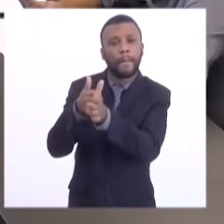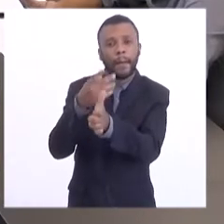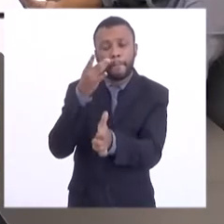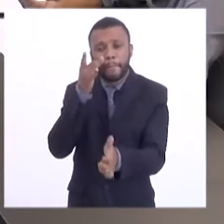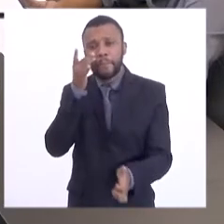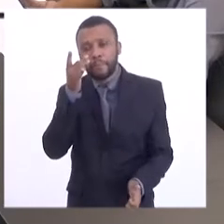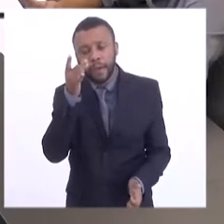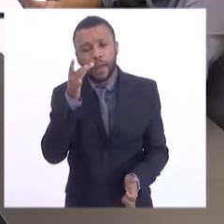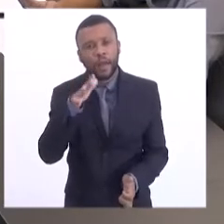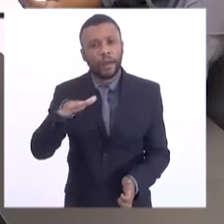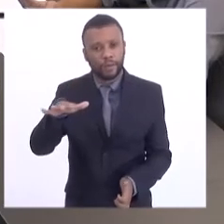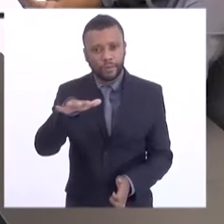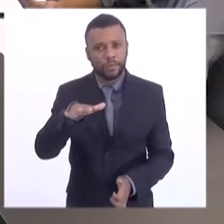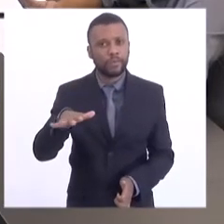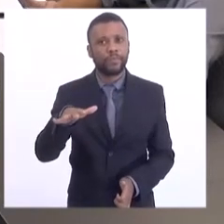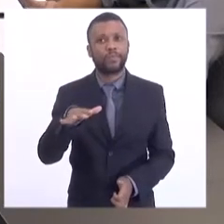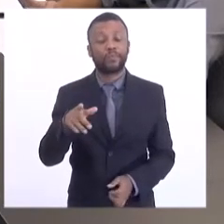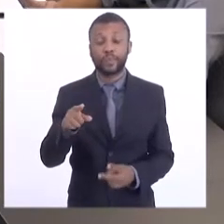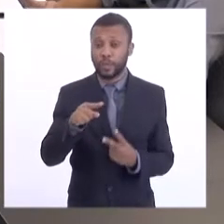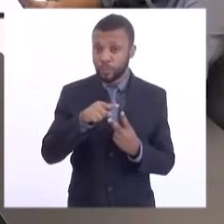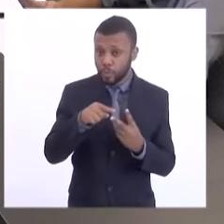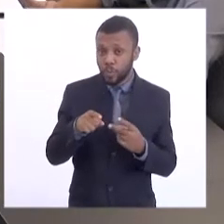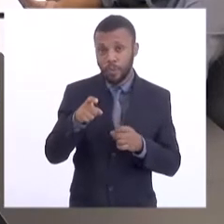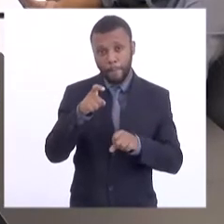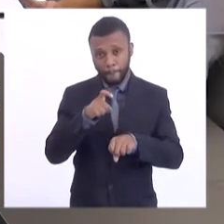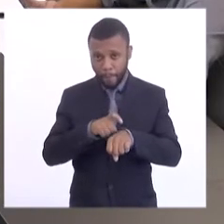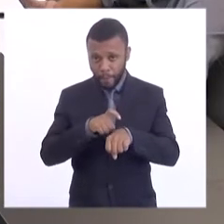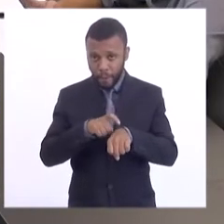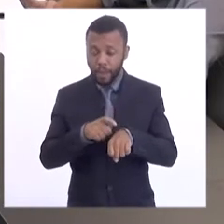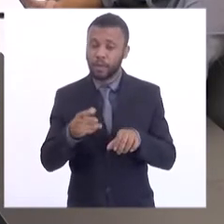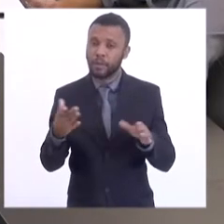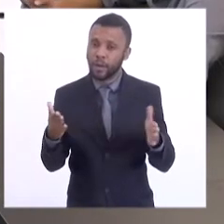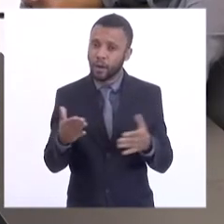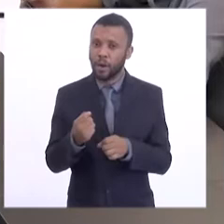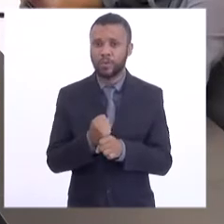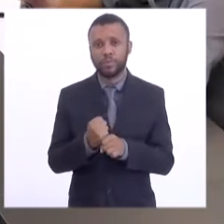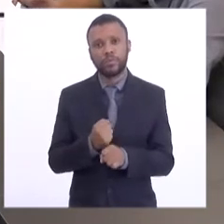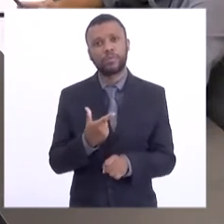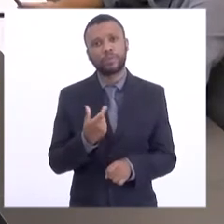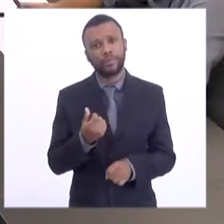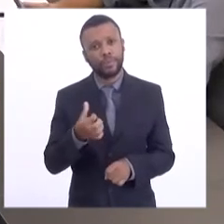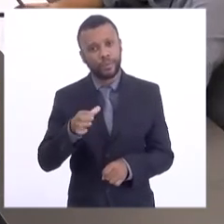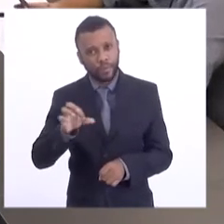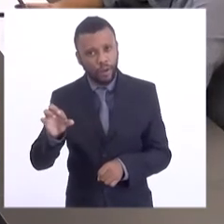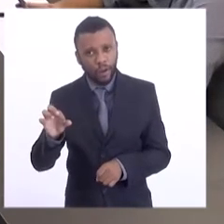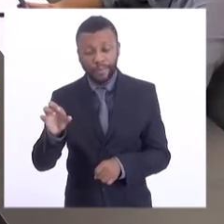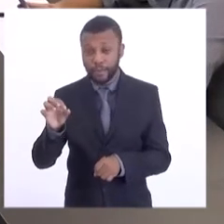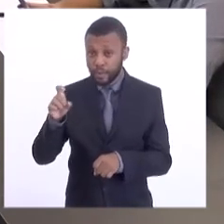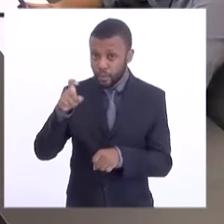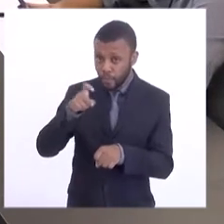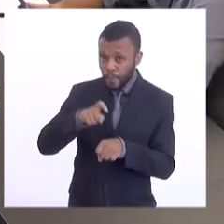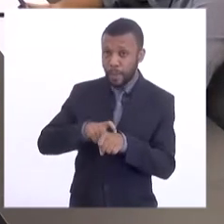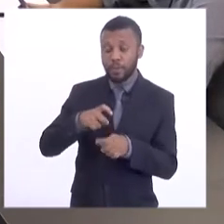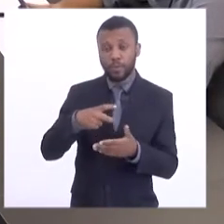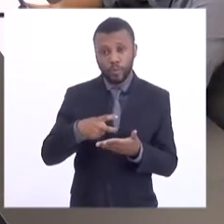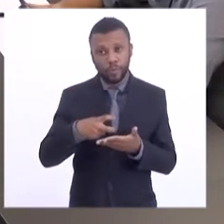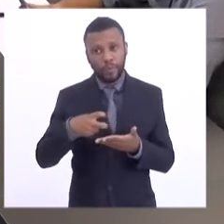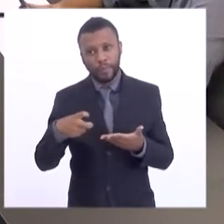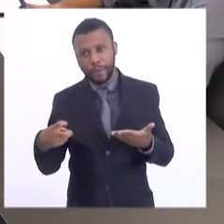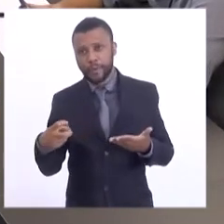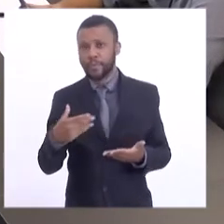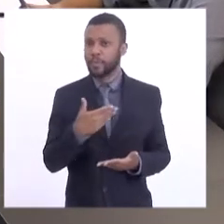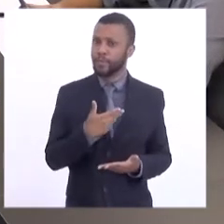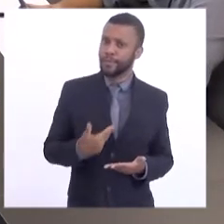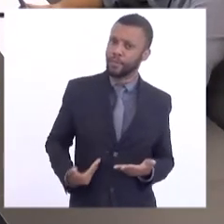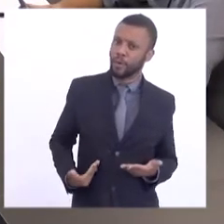no em dois momentos agora em 19 que a seja no impeachment que a seja